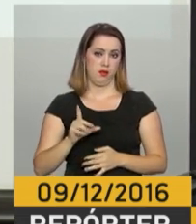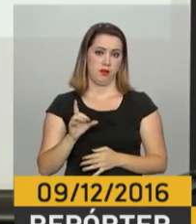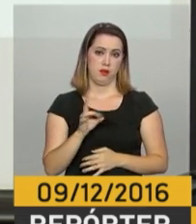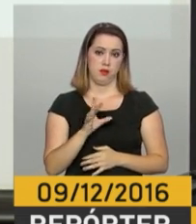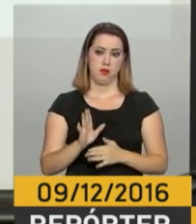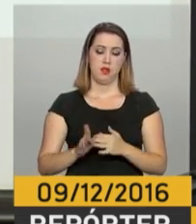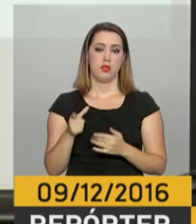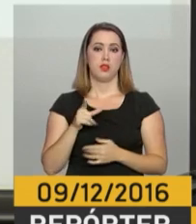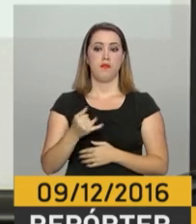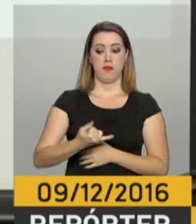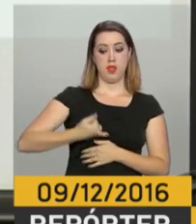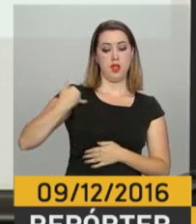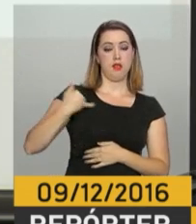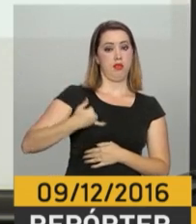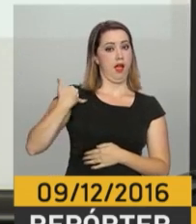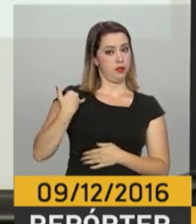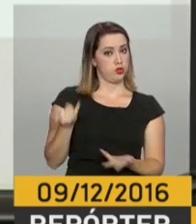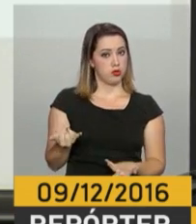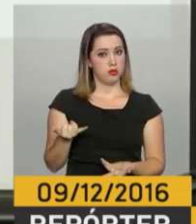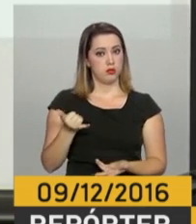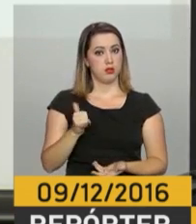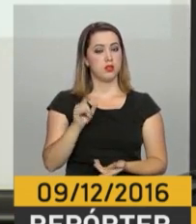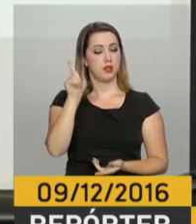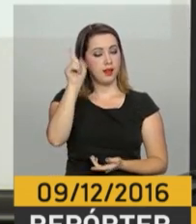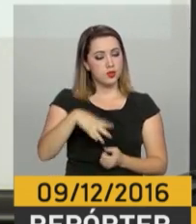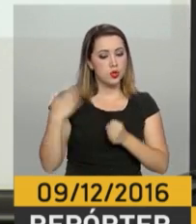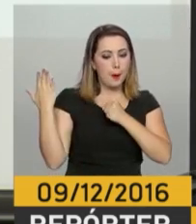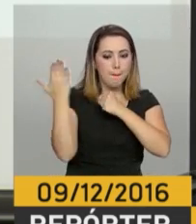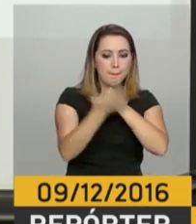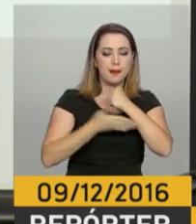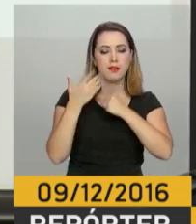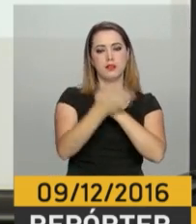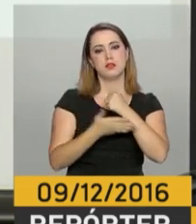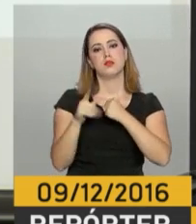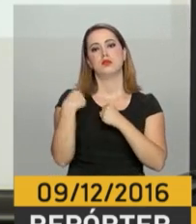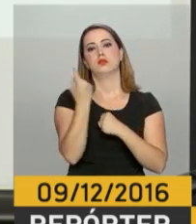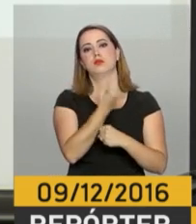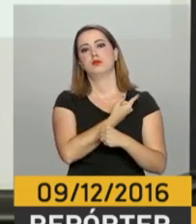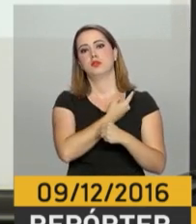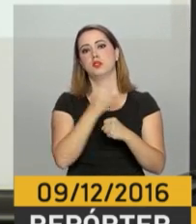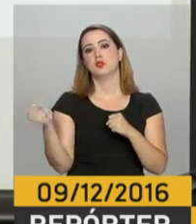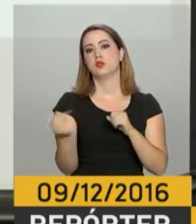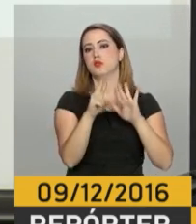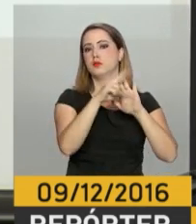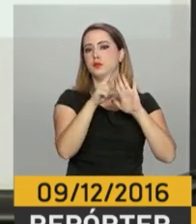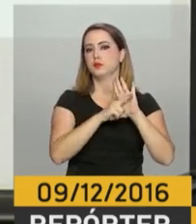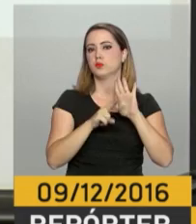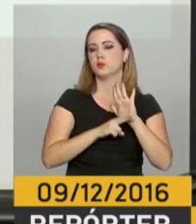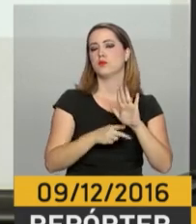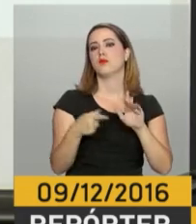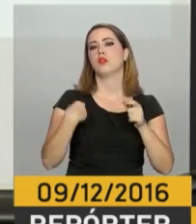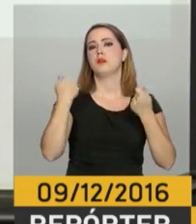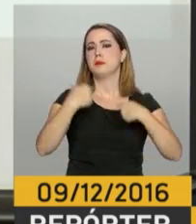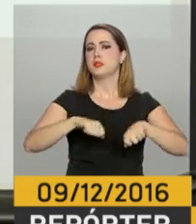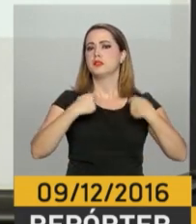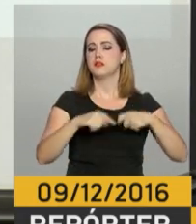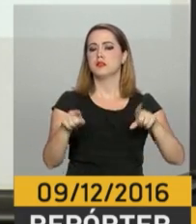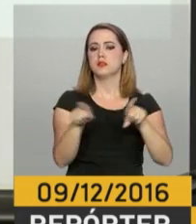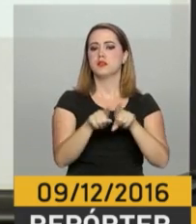exemplo, limite de idade, que é um dos fundamentos básicos da nossa reforma, como de resto foi